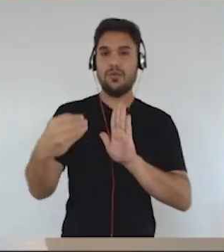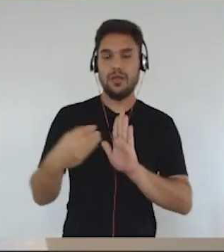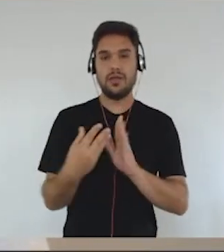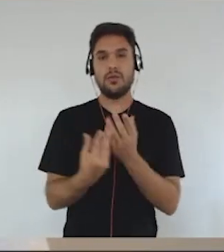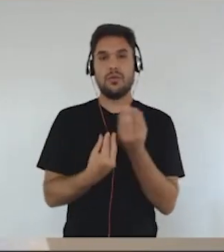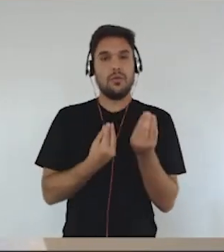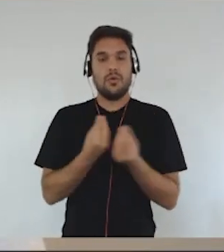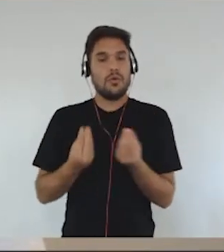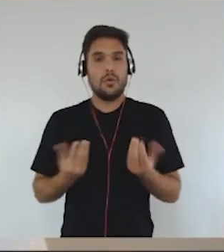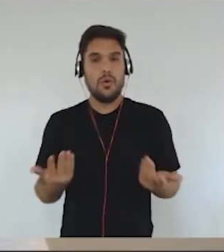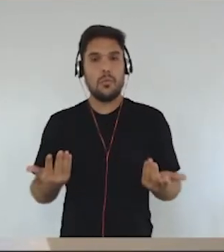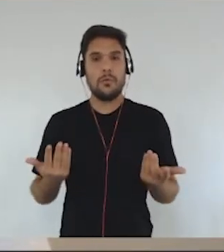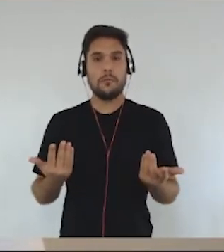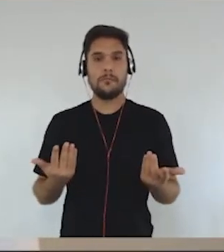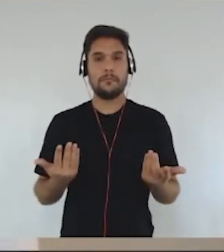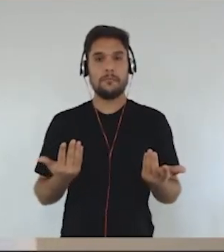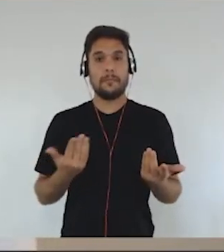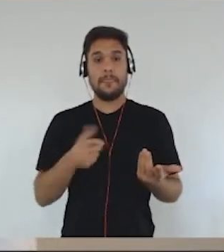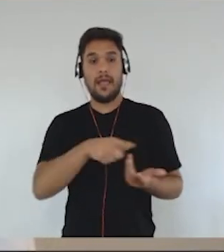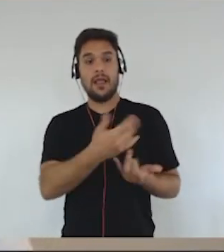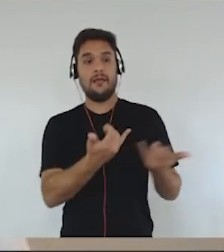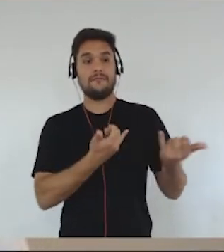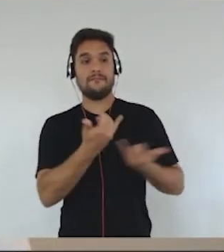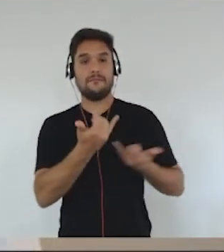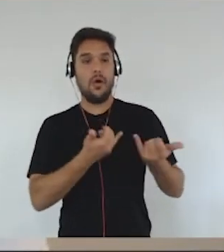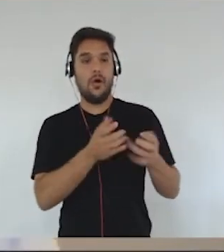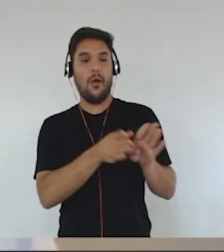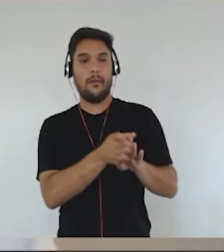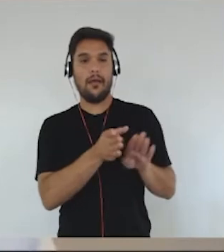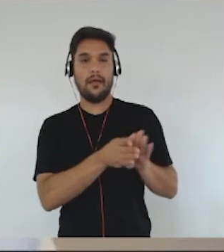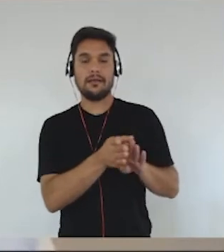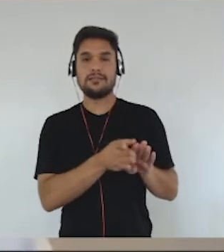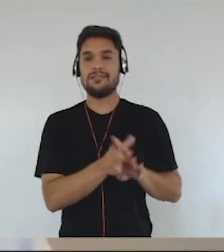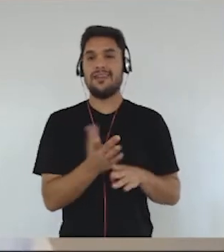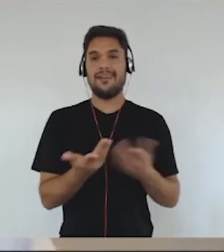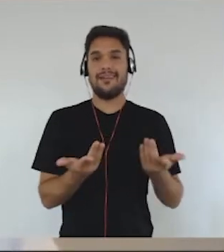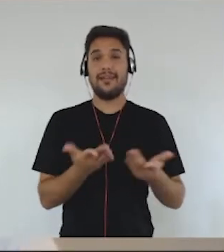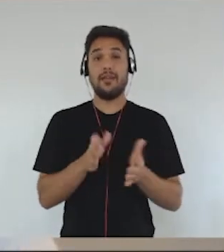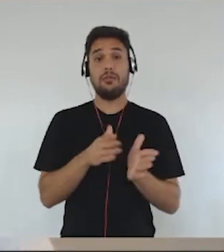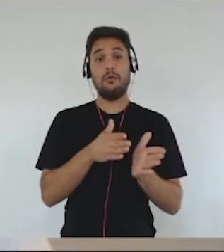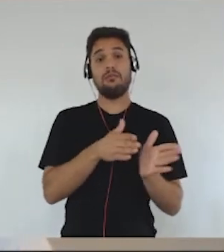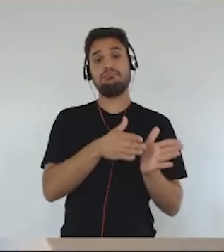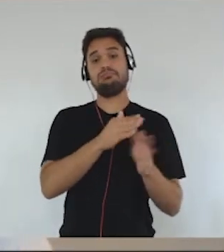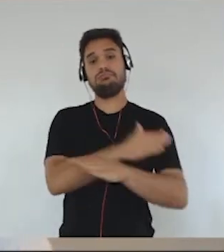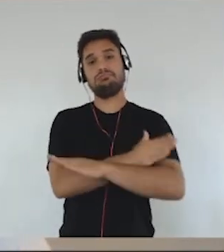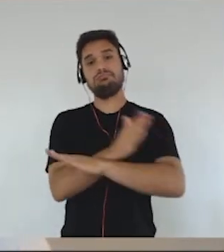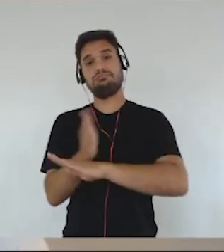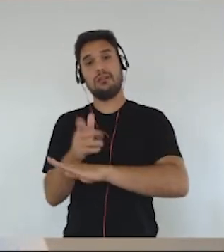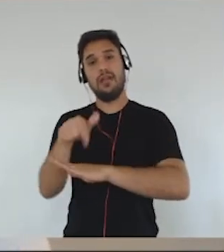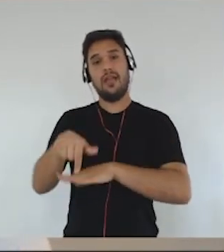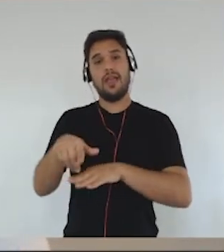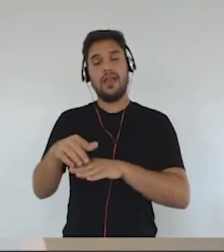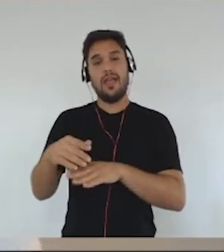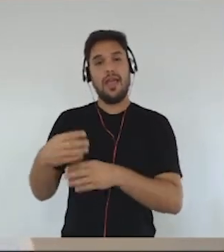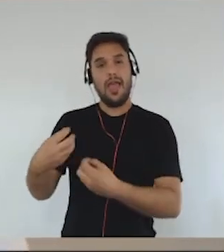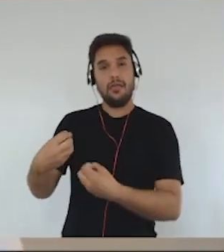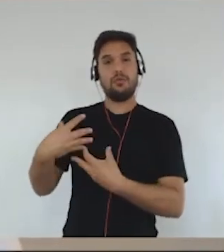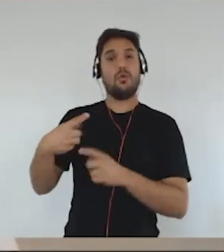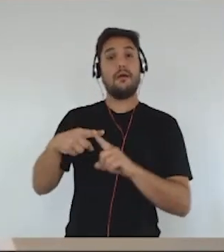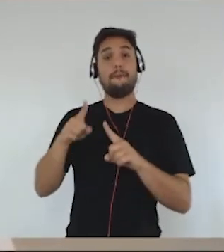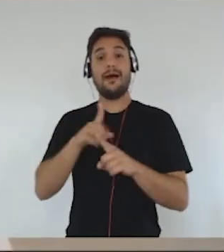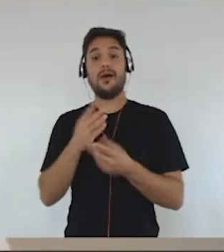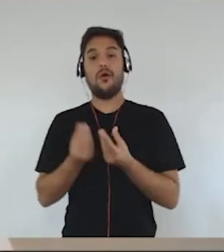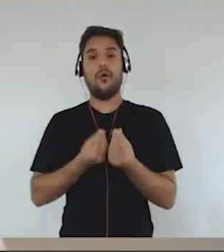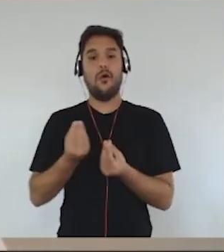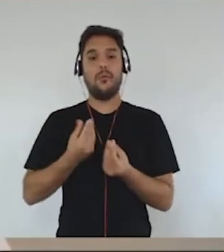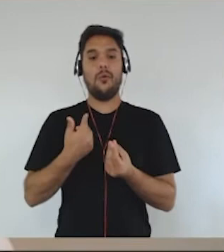chefe te informa, ele te instrui, e no fim do dia ele te educa no sentido corporativo